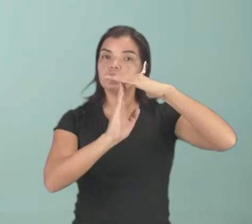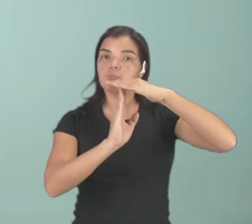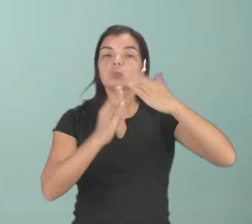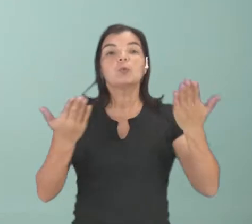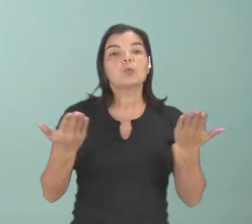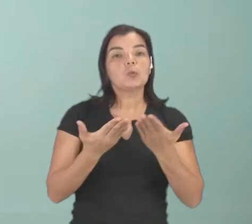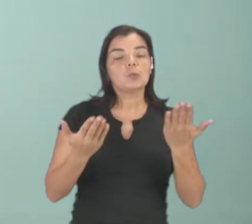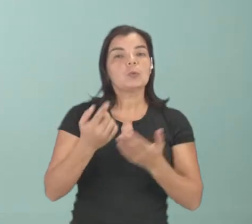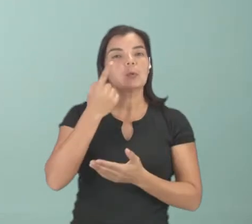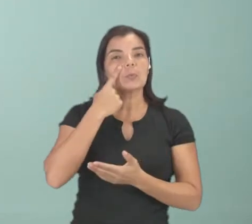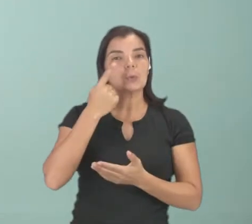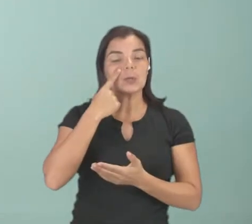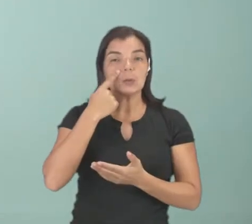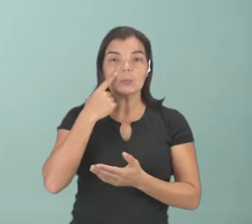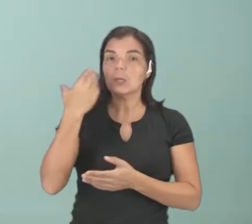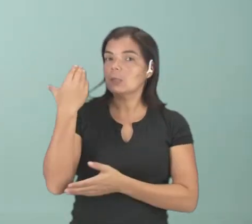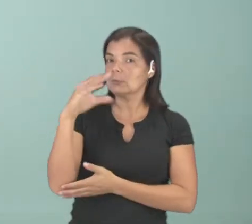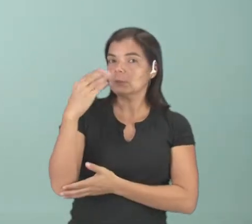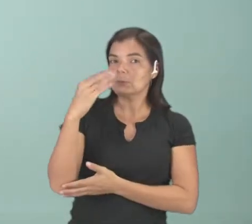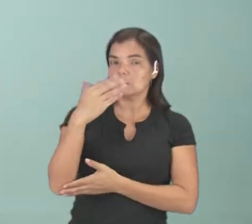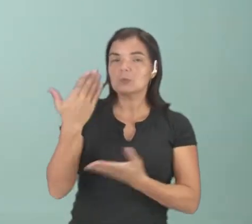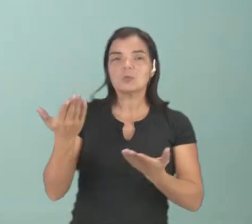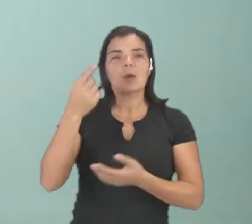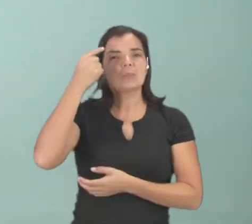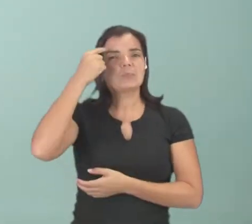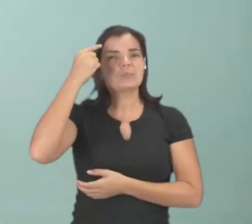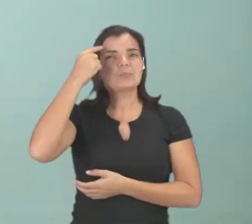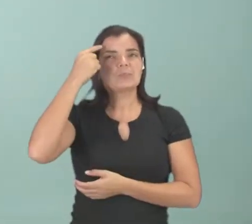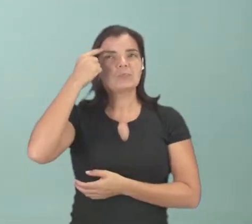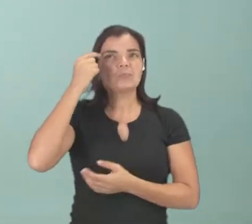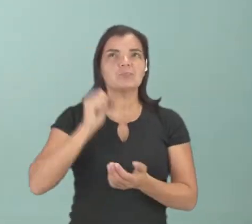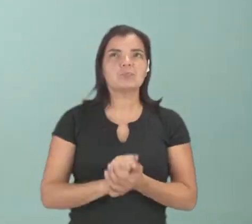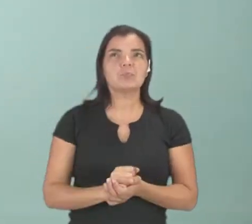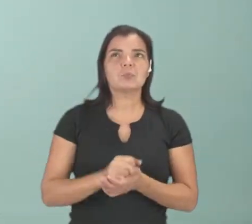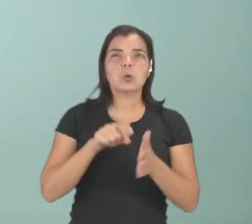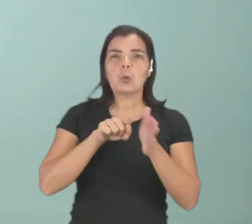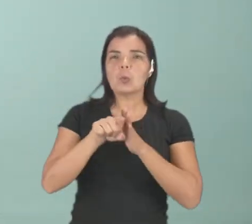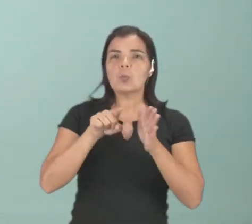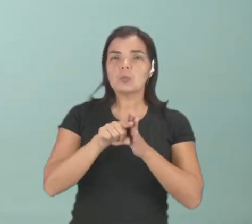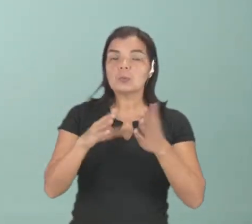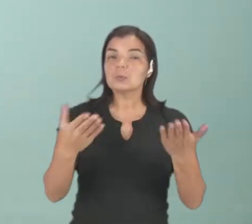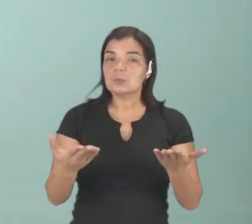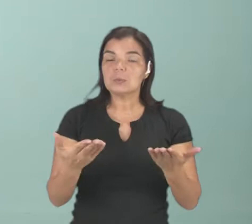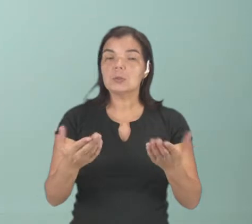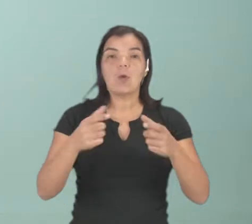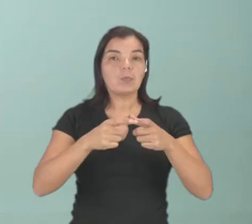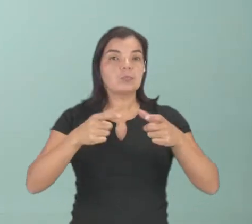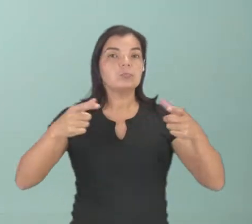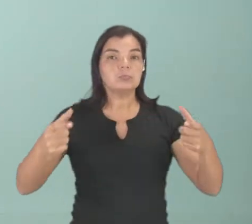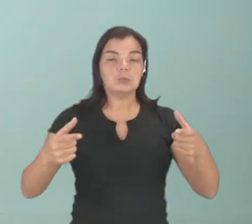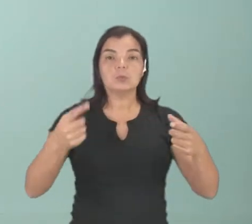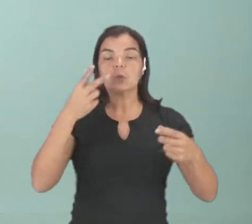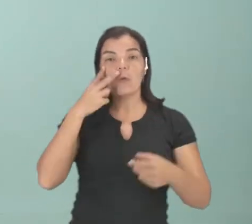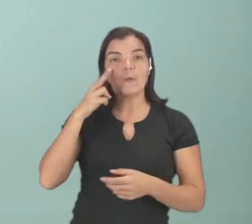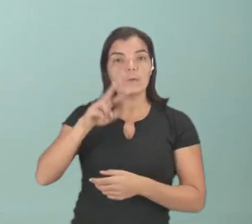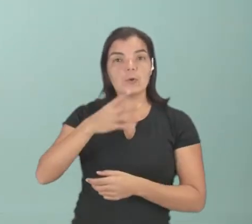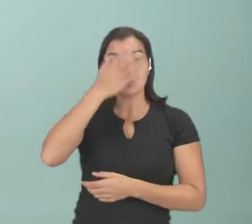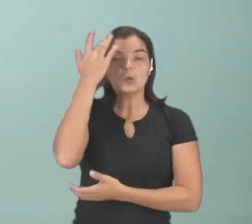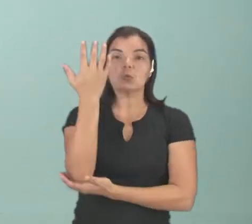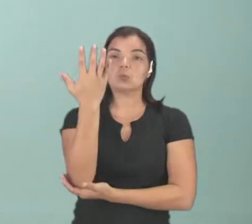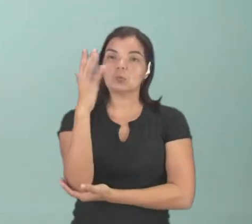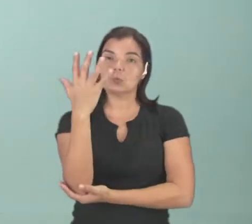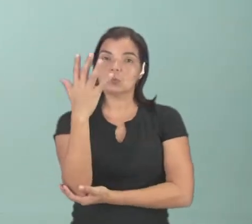Hoje a gente já vê na ciência contemporânea, né, já um pensamento já questionando um pouco isso, né, ampliando mais essa visão de que as